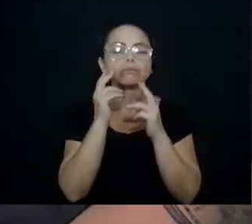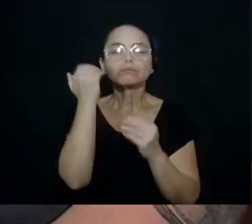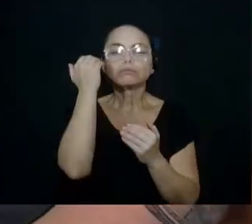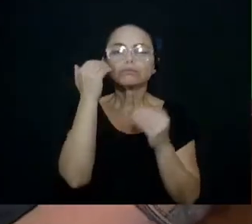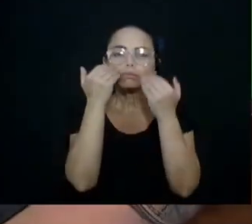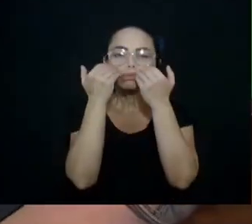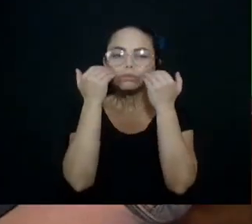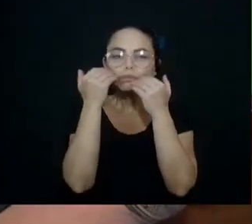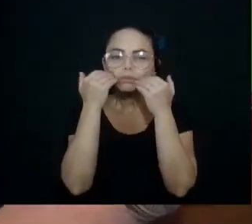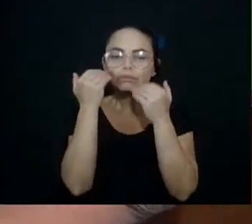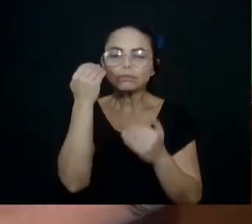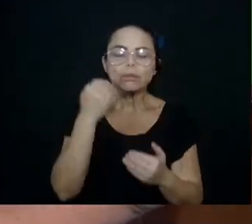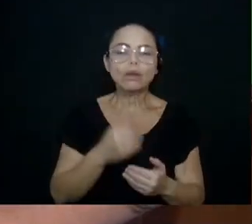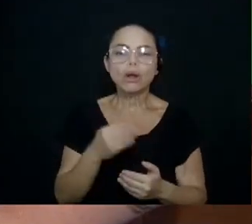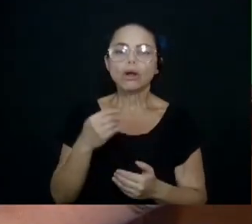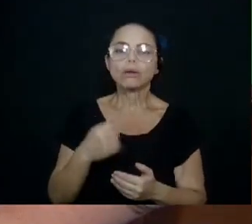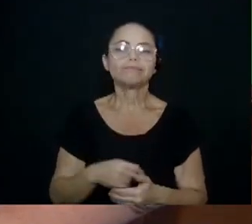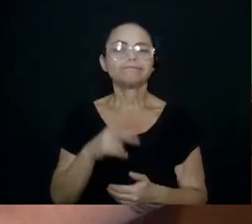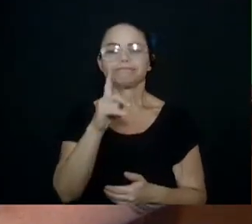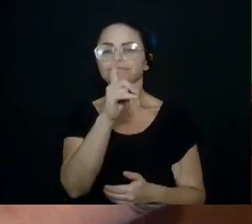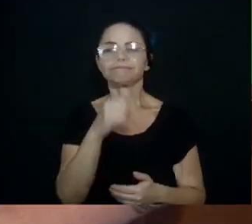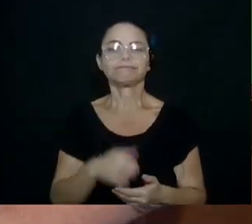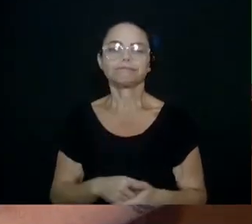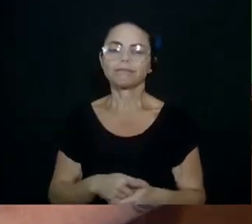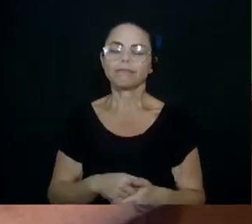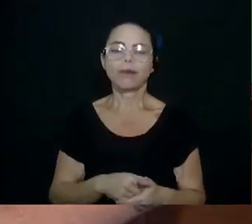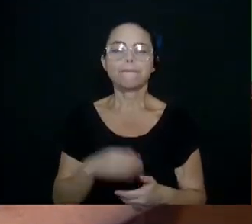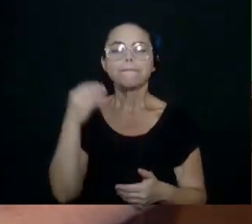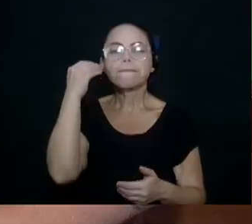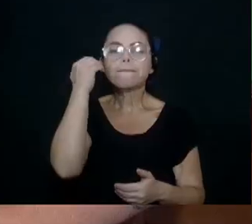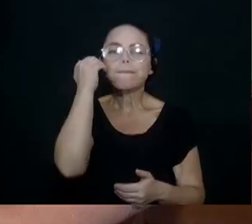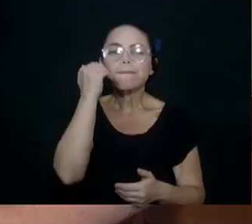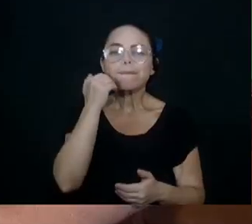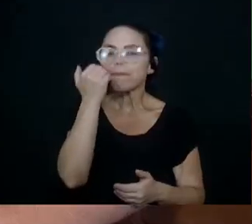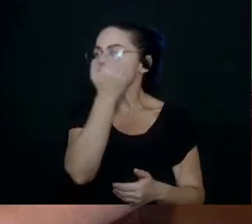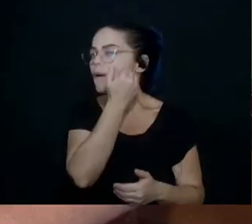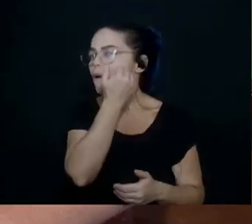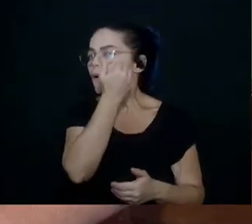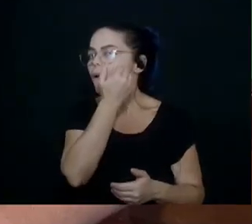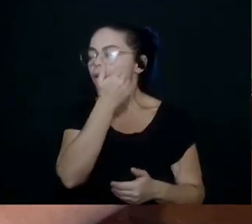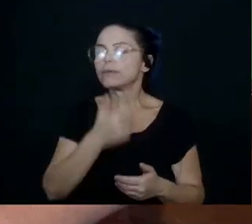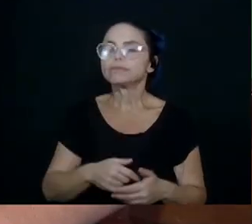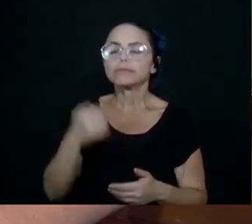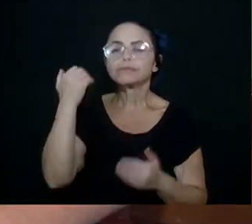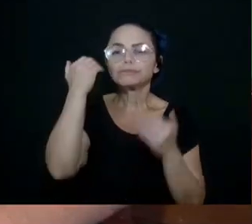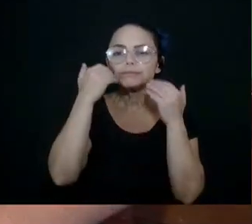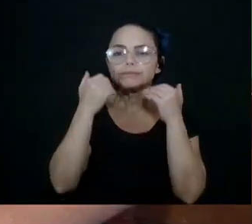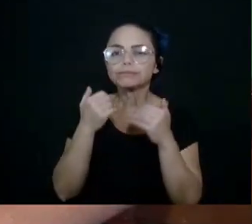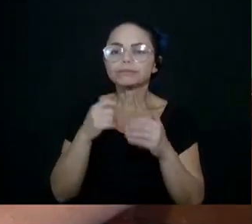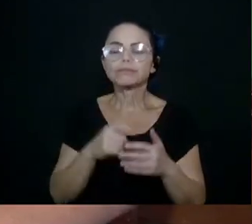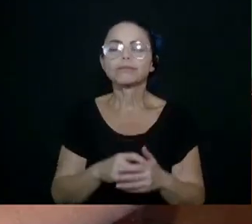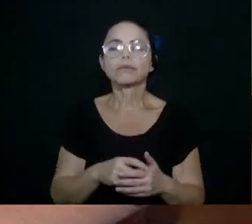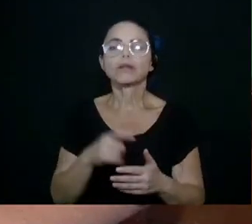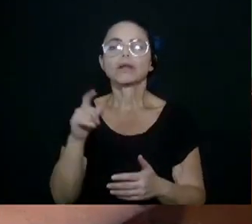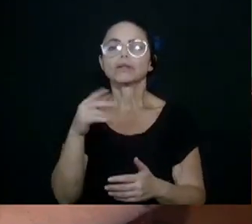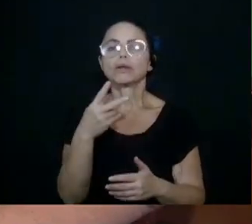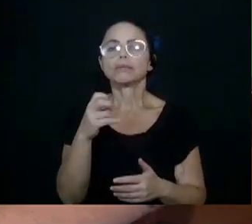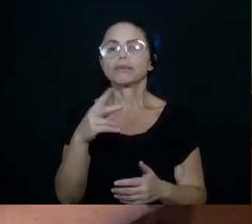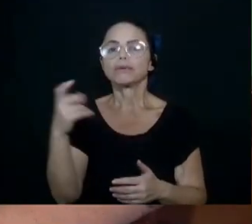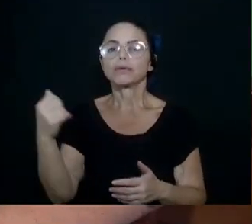que olha só, ele não é barbeiro, mas decidiu abrir esse negócio em 2021 como